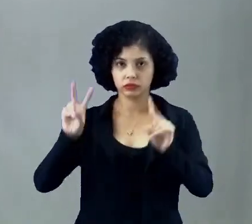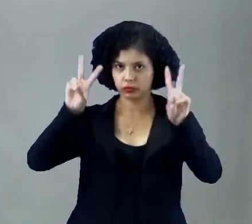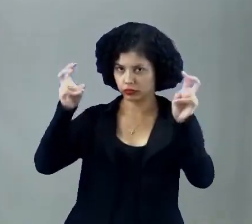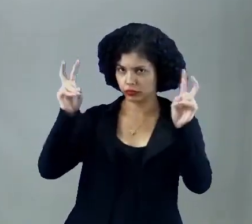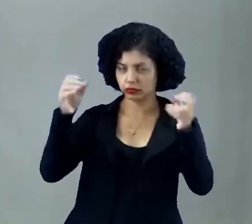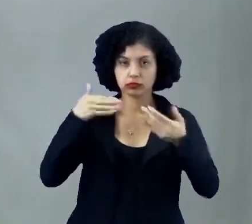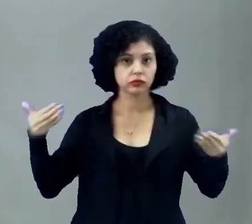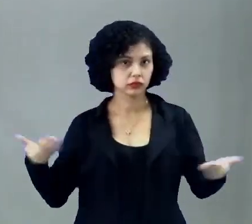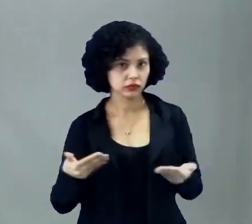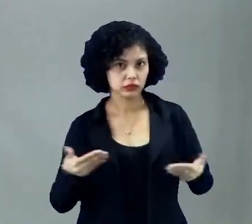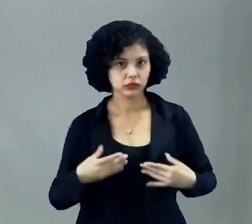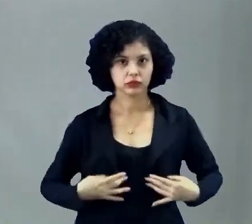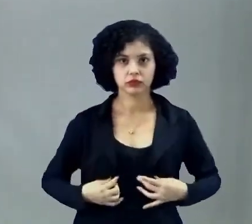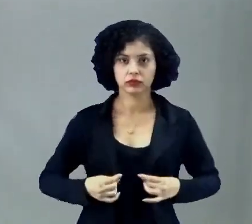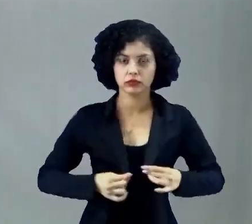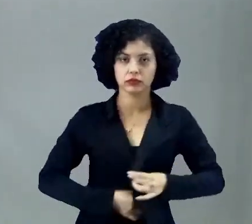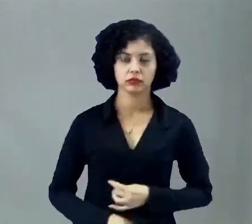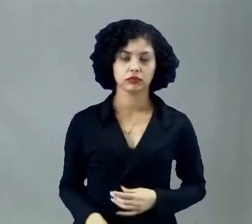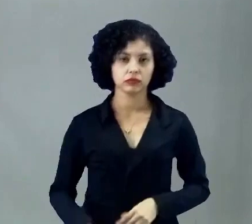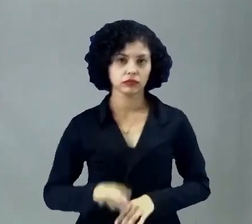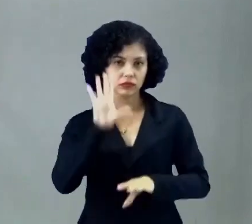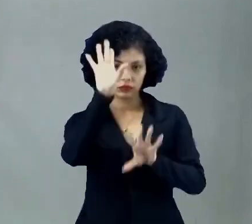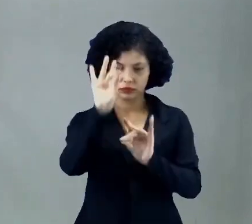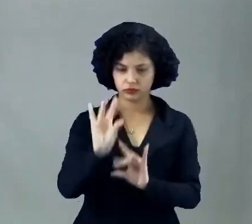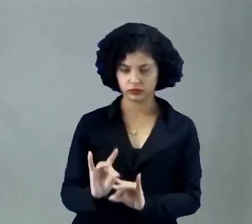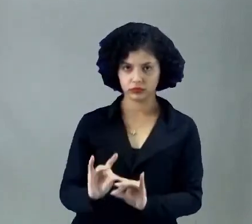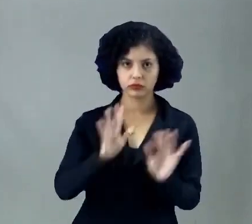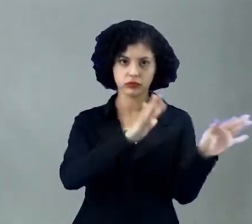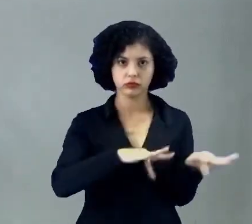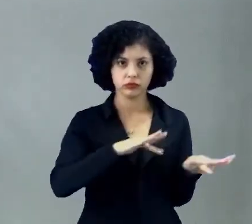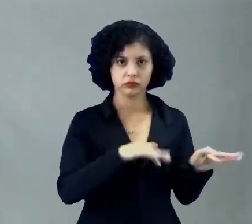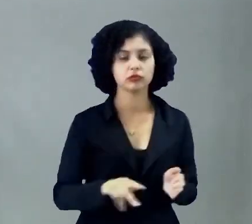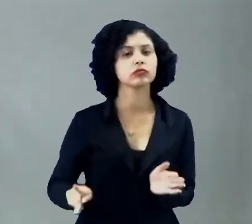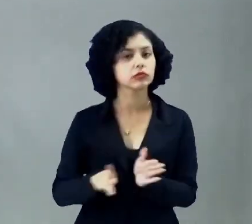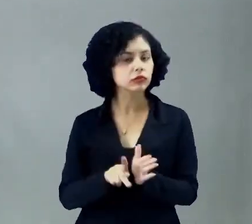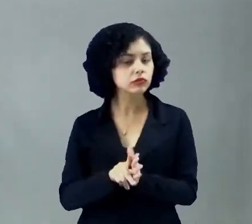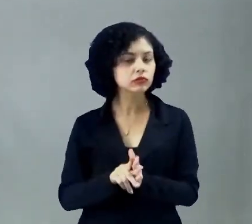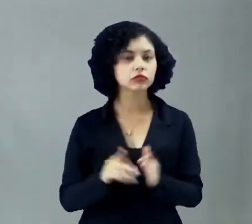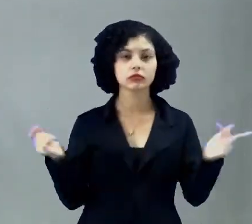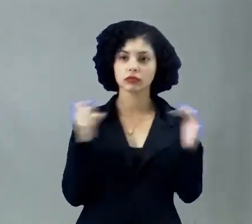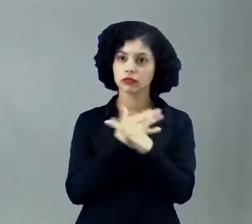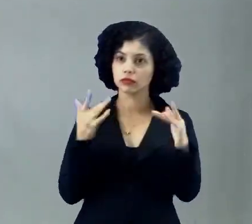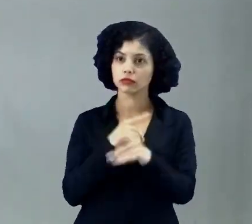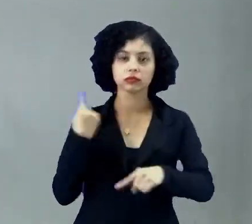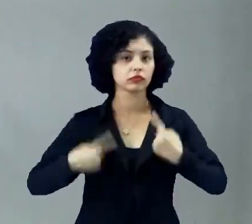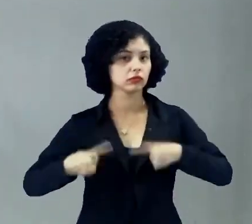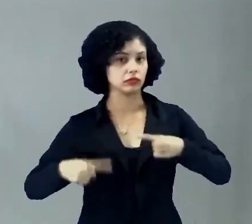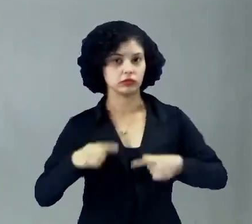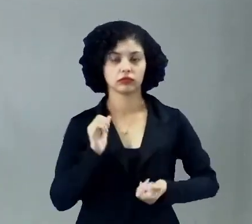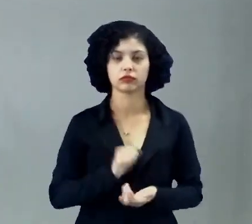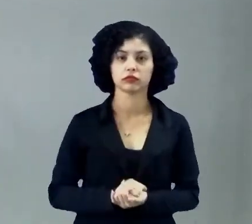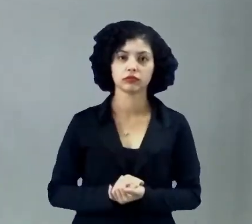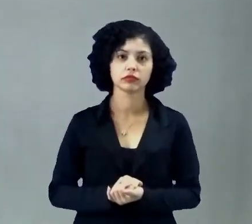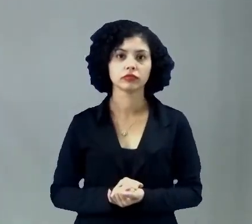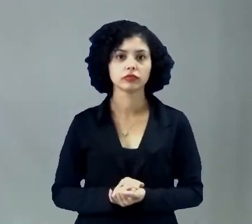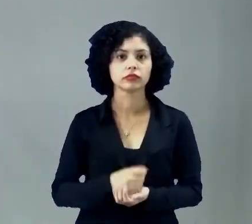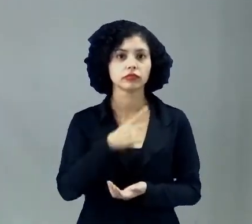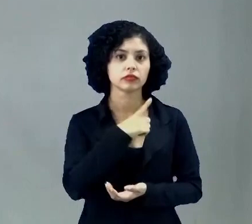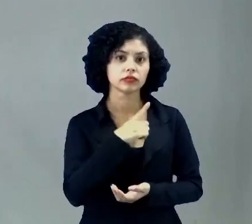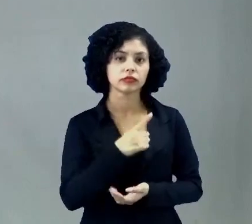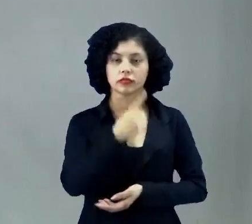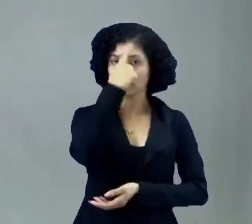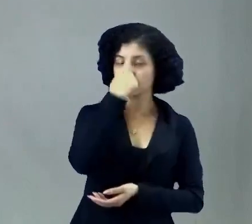termo bem atual, e que cada feudo ele era um centro político. Porque cada feudo tinha